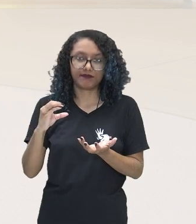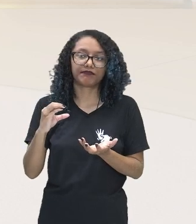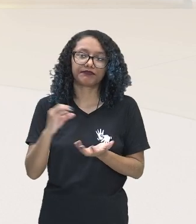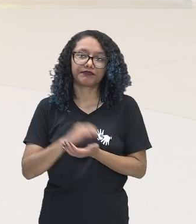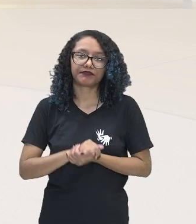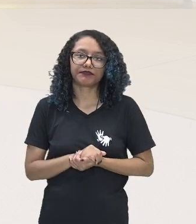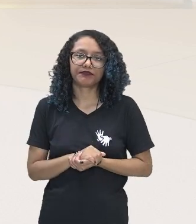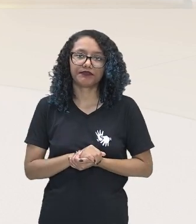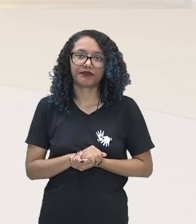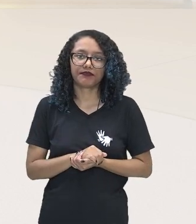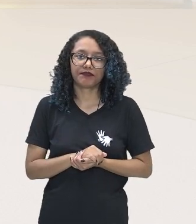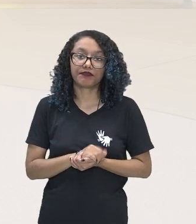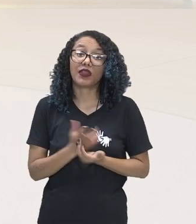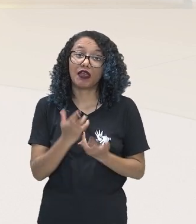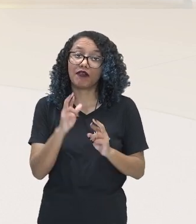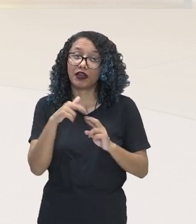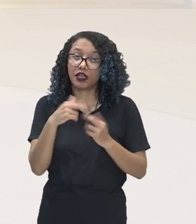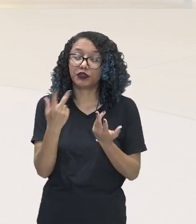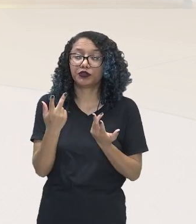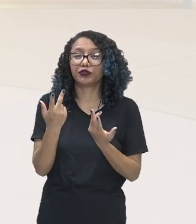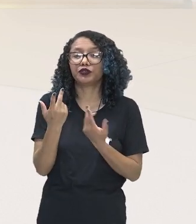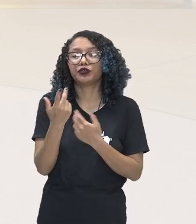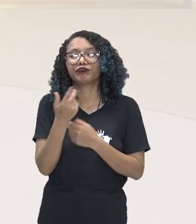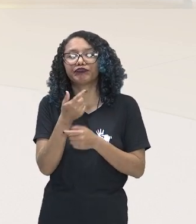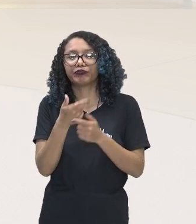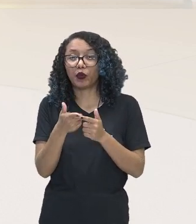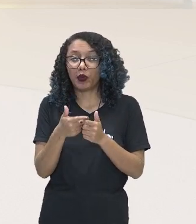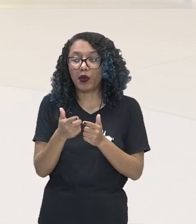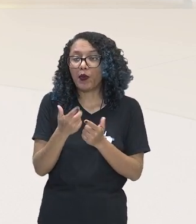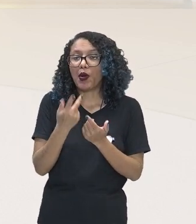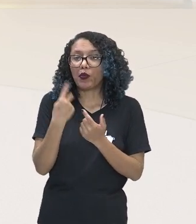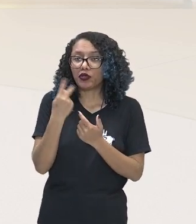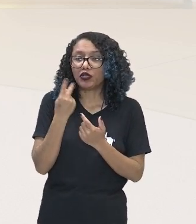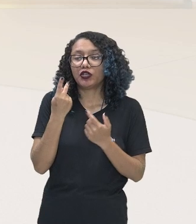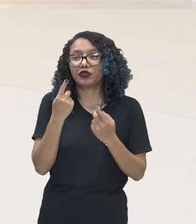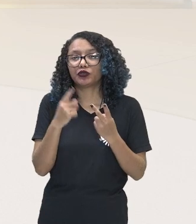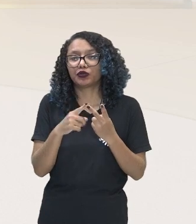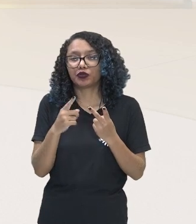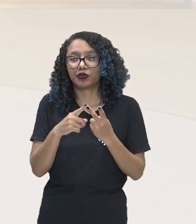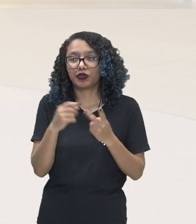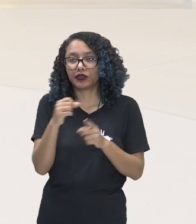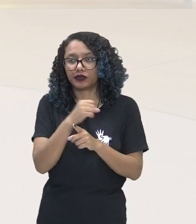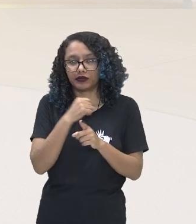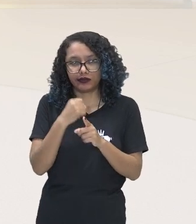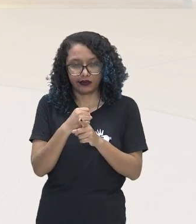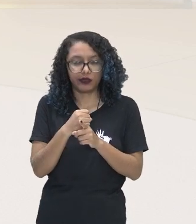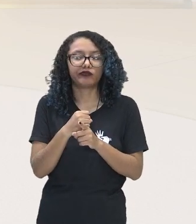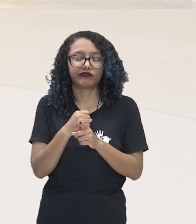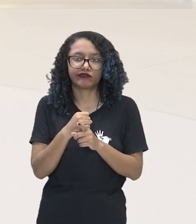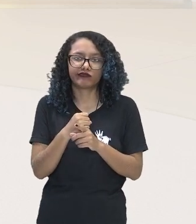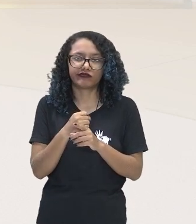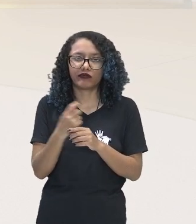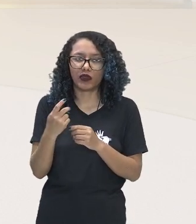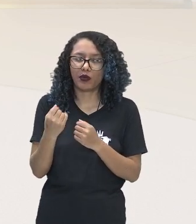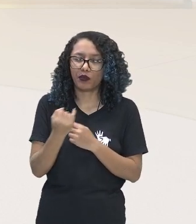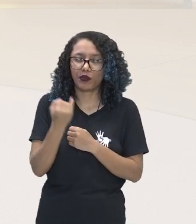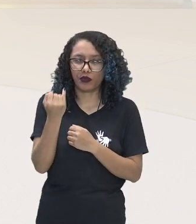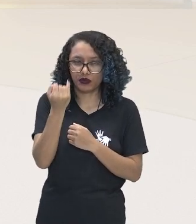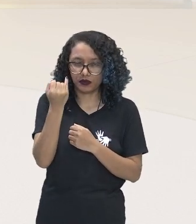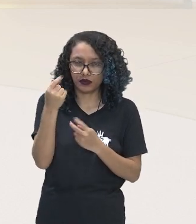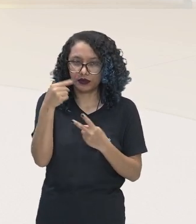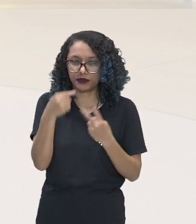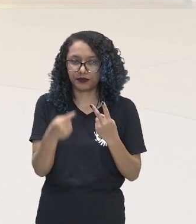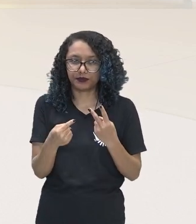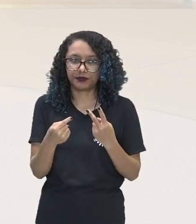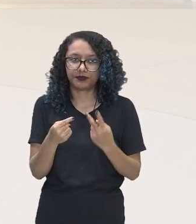dessas questões políticas, das questões sociais, né, que são relevantes aí, na qual, então,